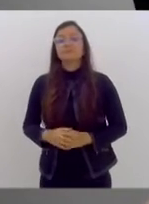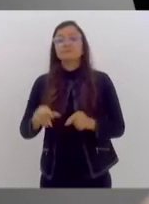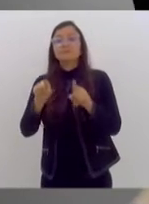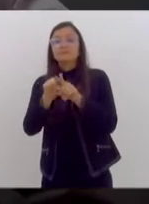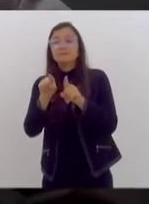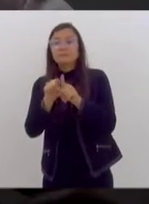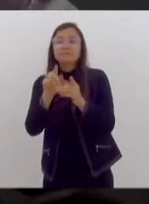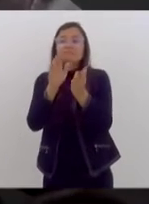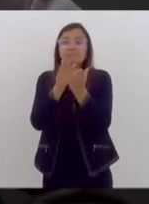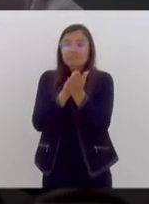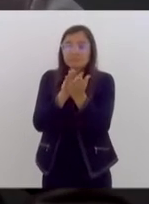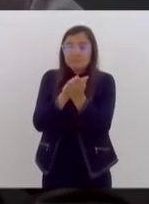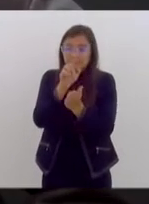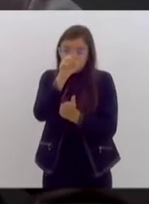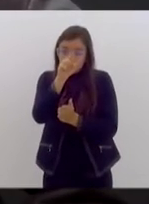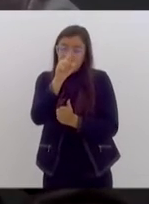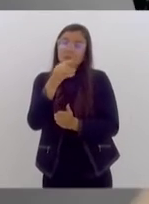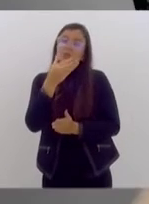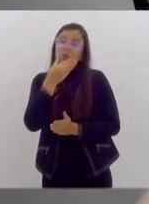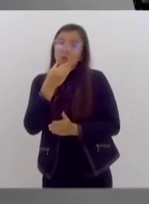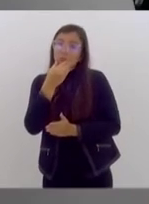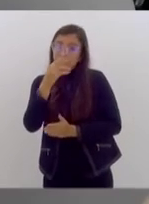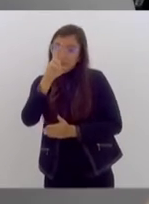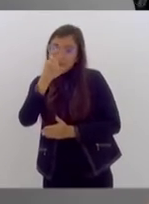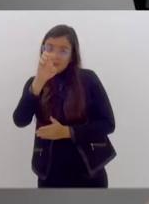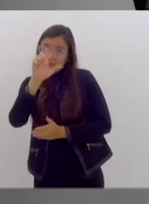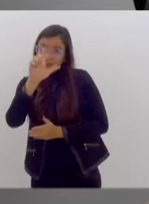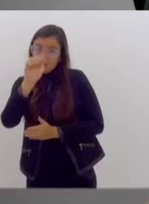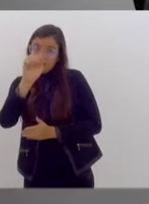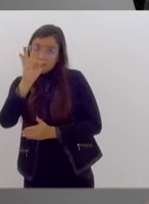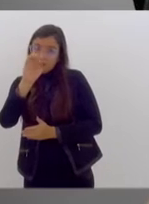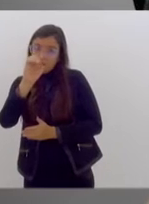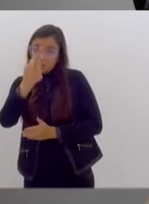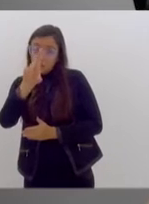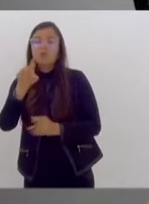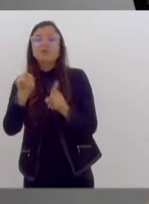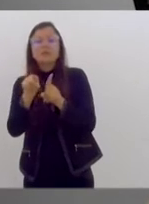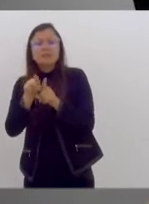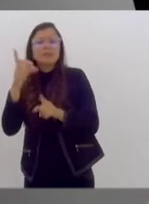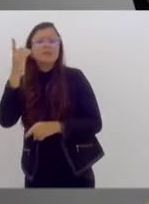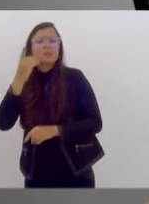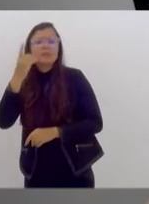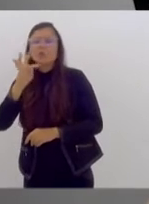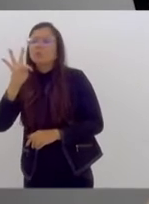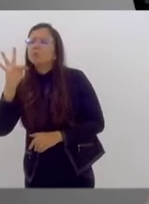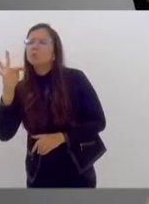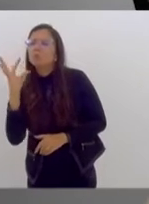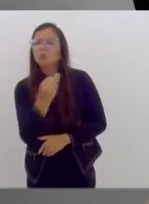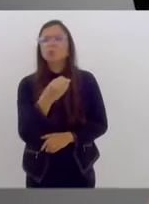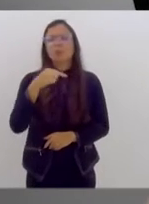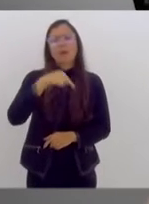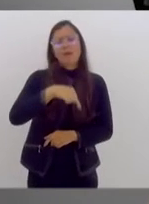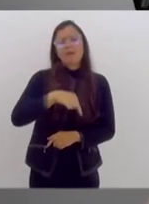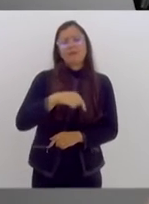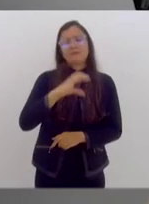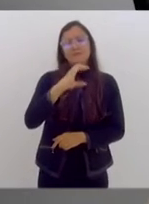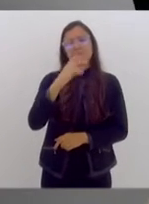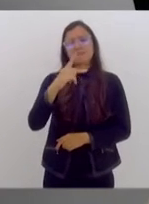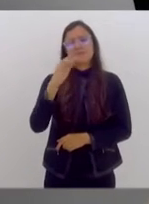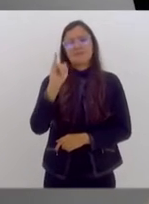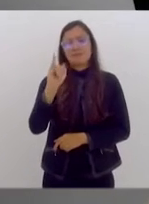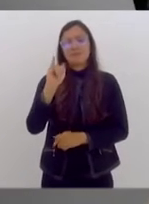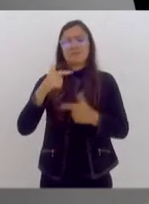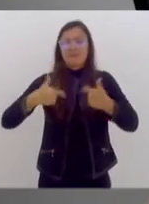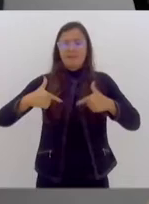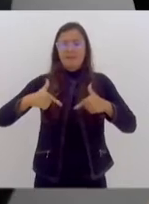o nosso relator e todos os deputados que fizeram parte dessa CPI pelo trabalho desenvolvendo muito